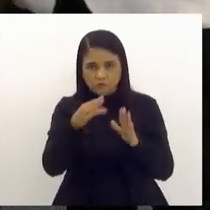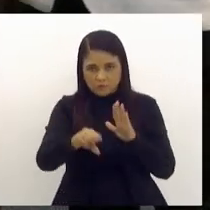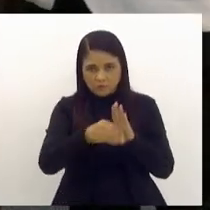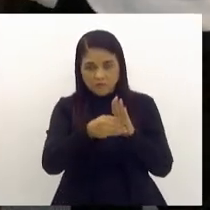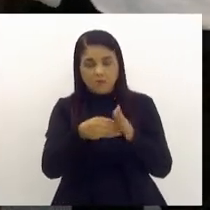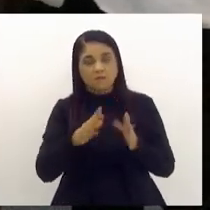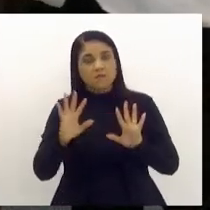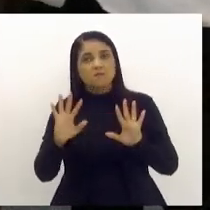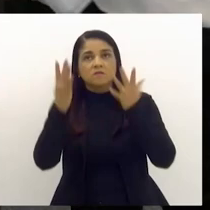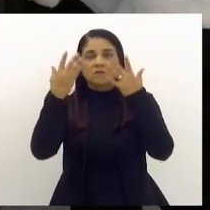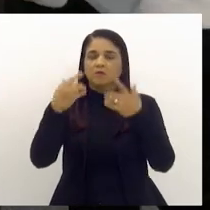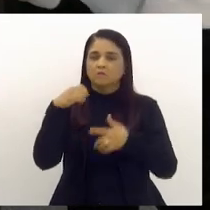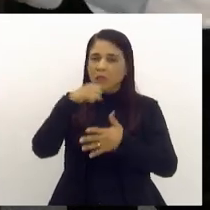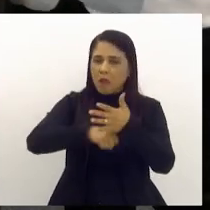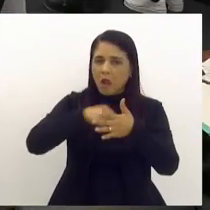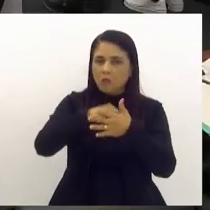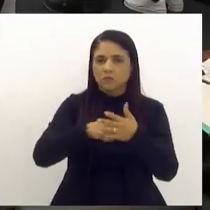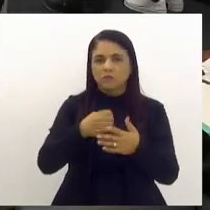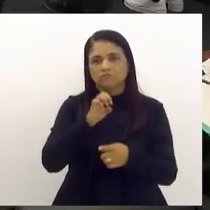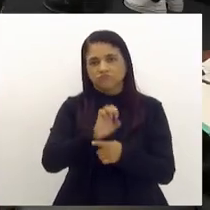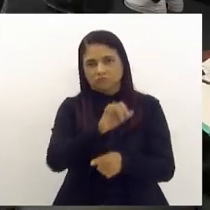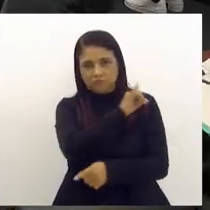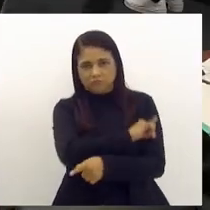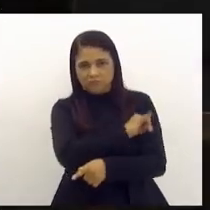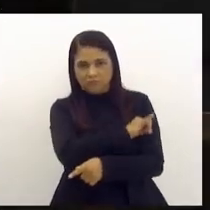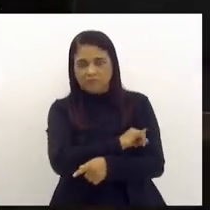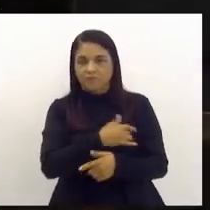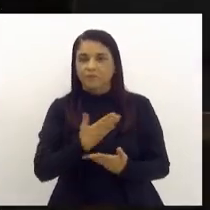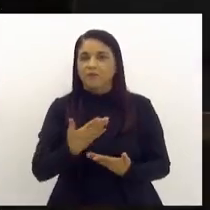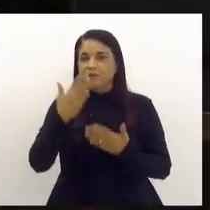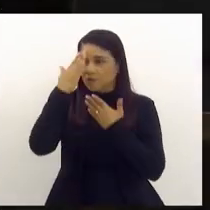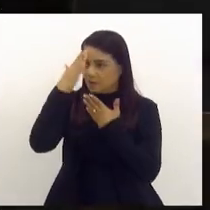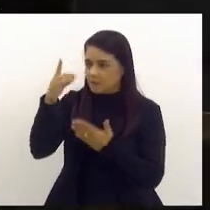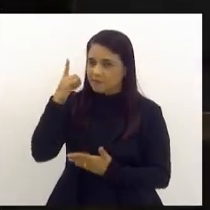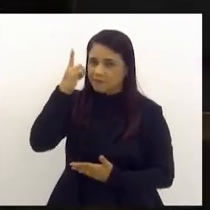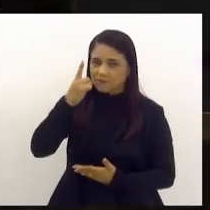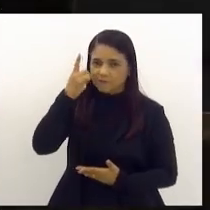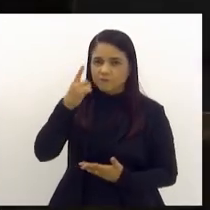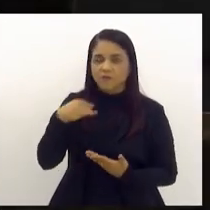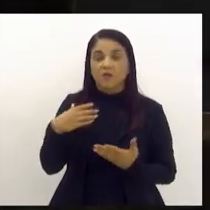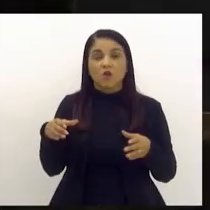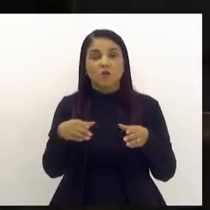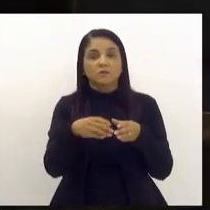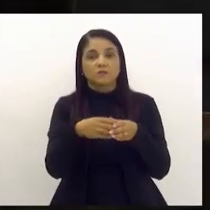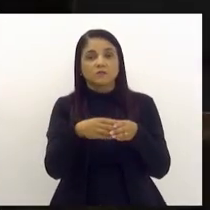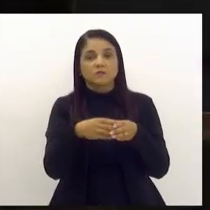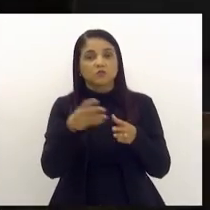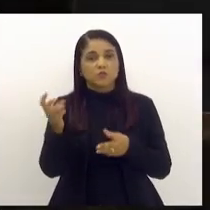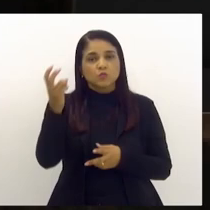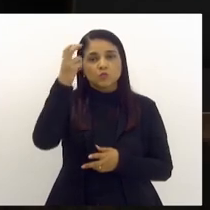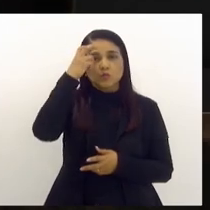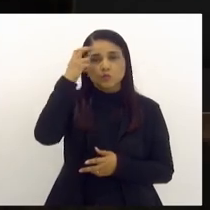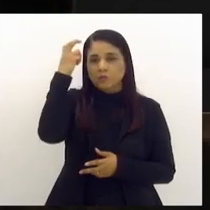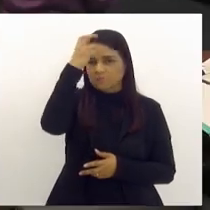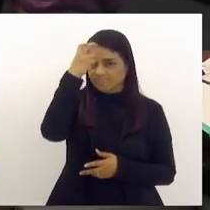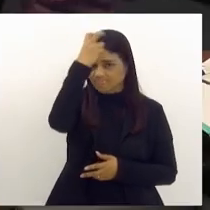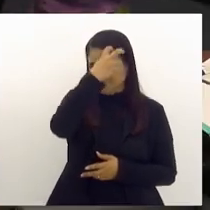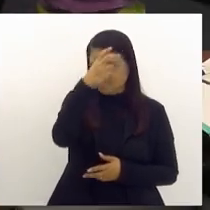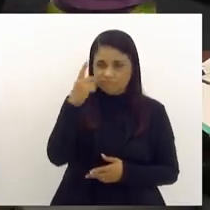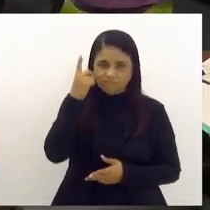que lutam pelo Rio de Janeiro. Obrigado, deputada. Pela Comissão de Cultura, deputada Verônica Lima.